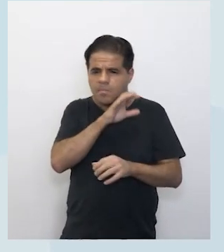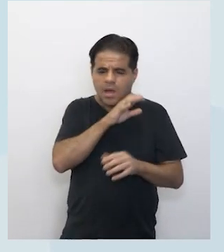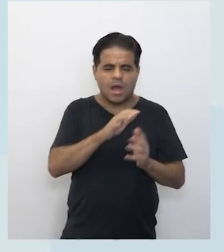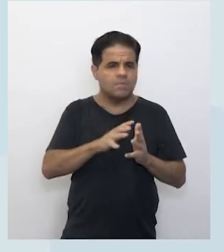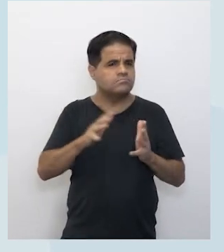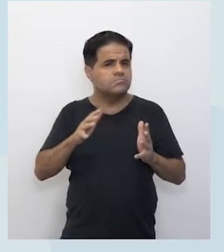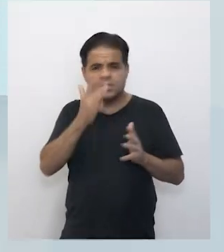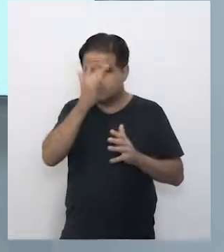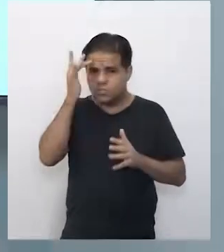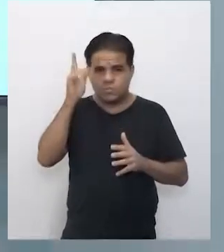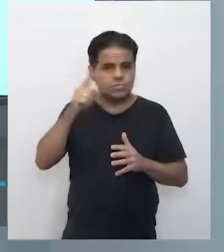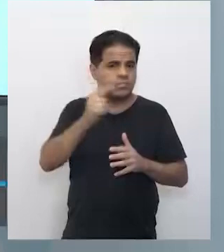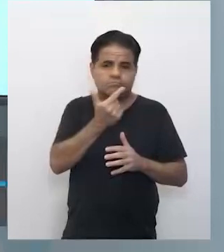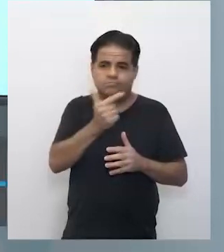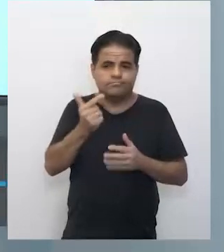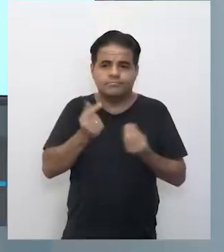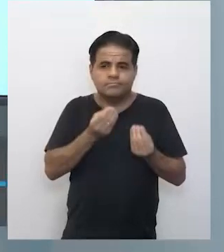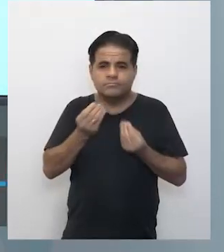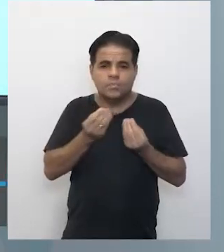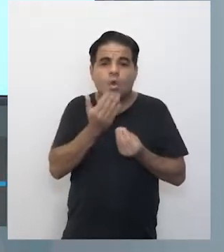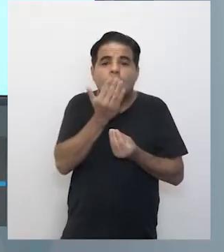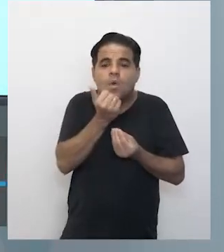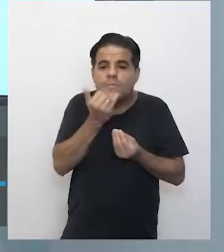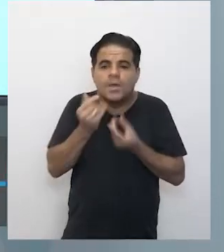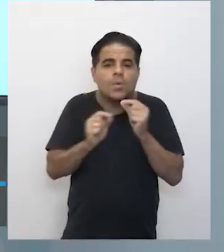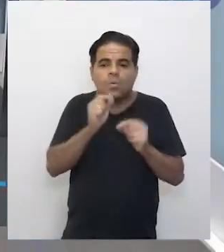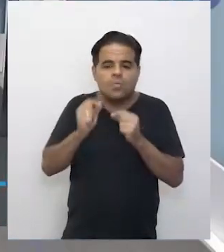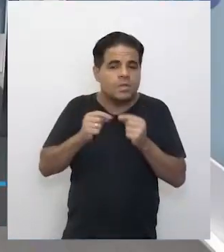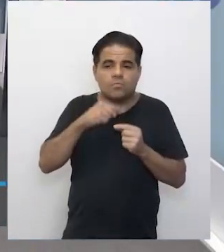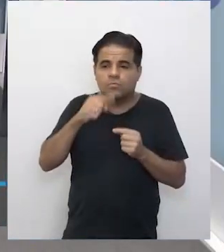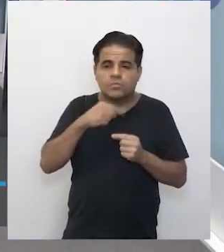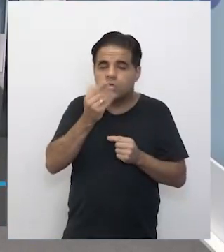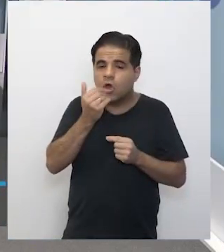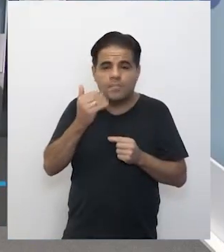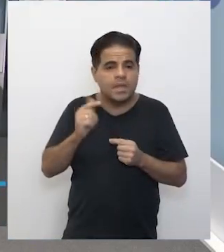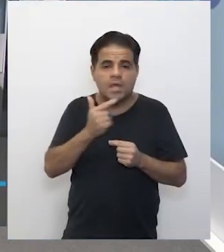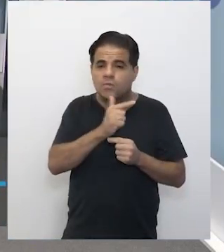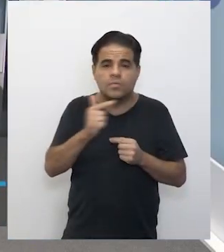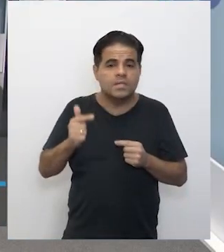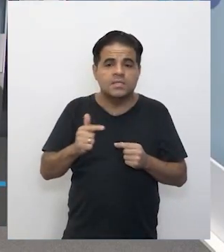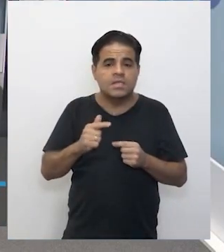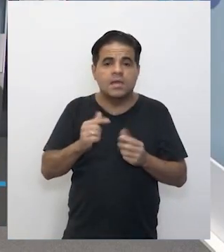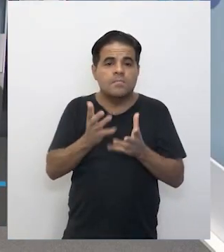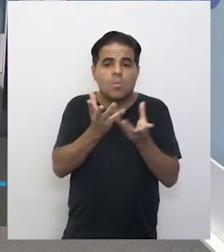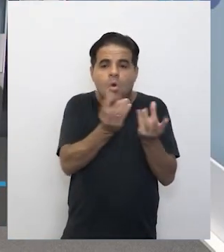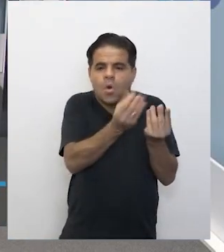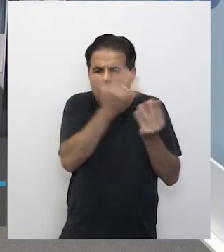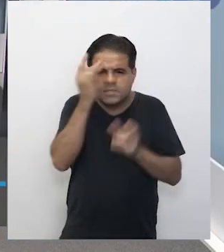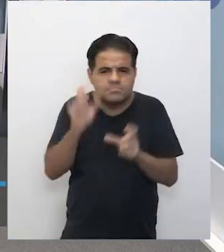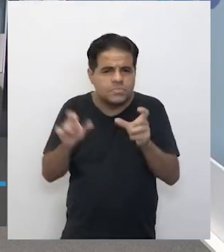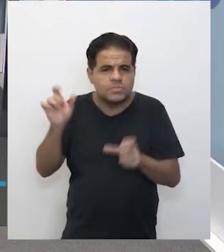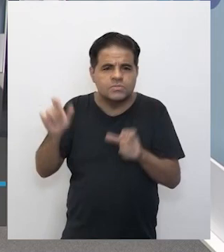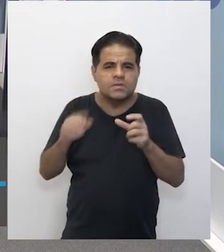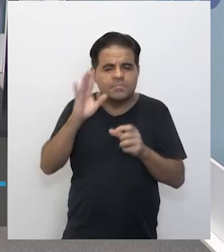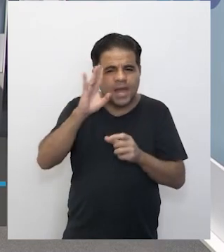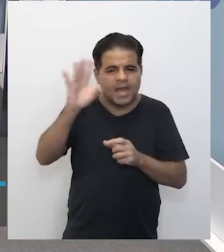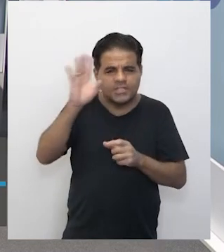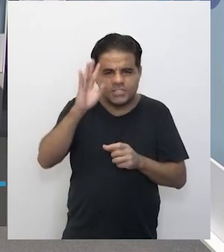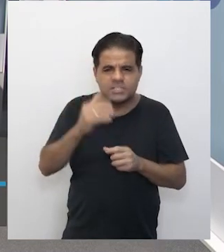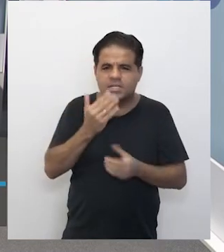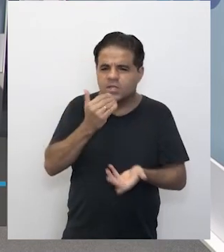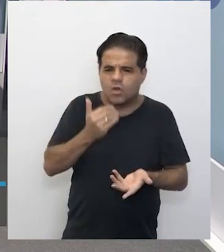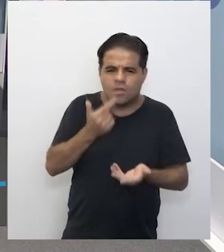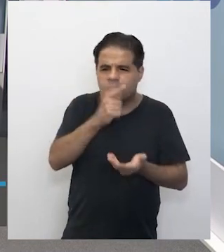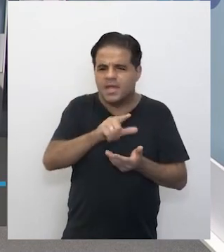as pessoas não teriam muito o que comer. Exato. Não poderia ter grandes populações. Imagina as pessoas tendo que comer